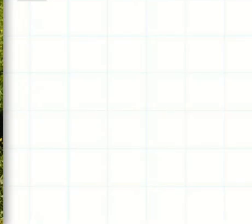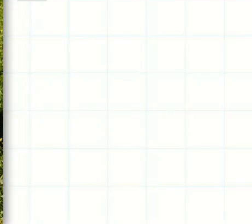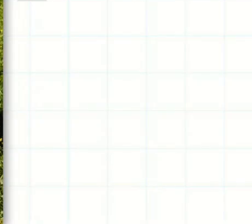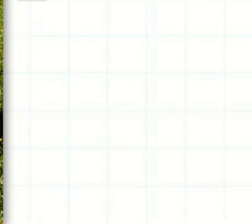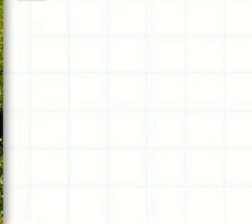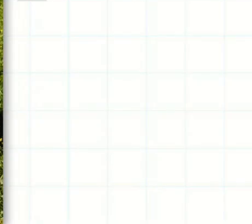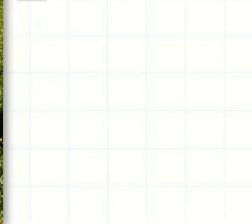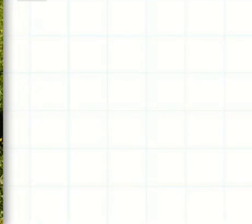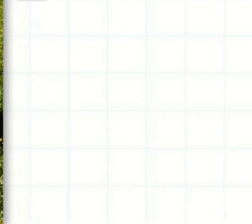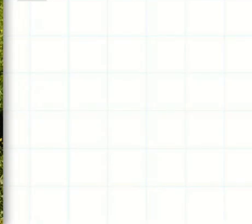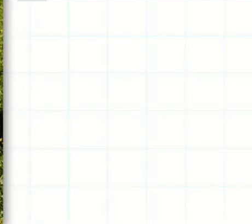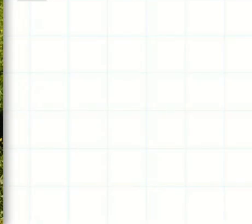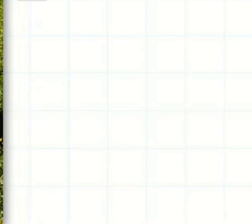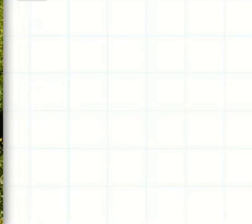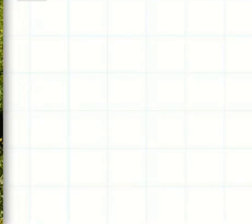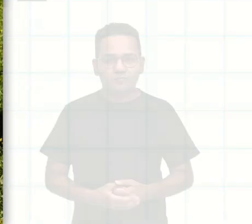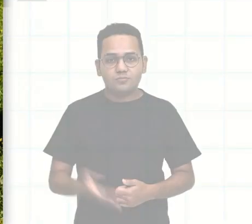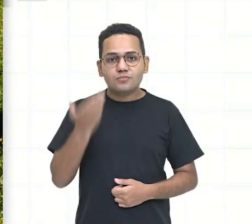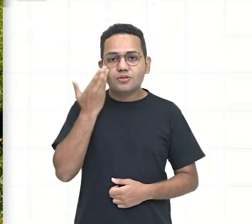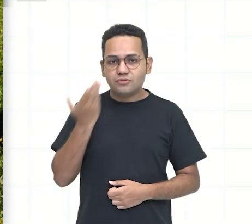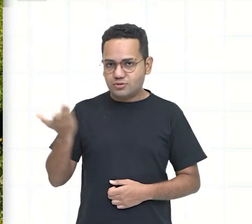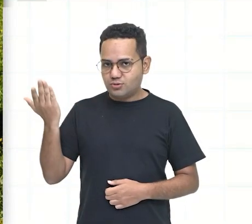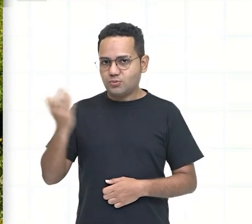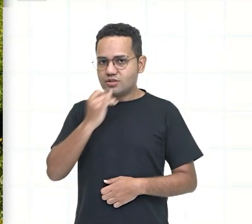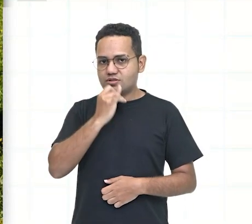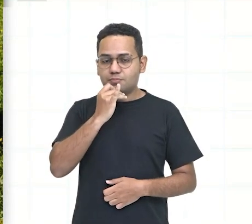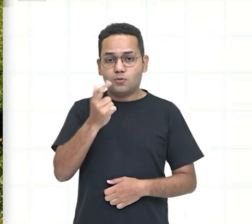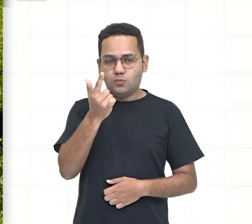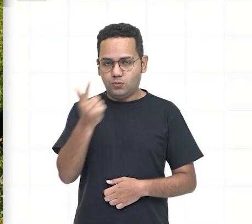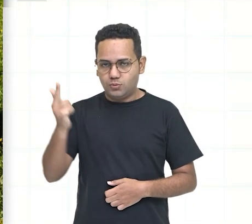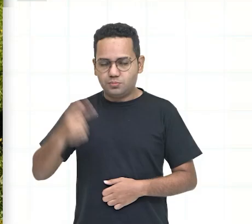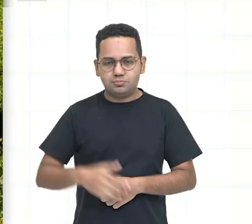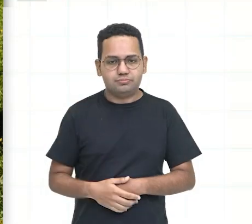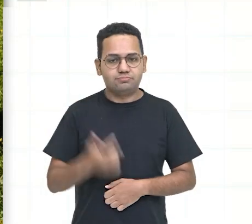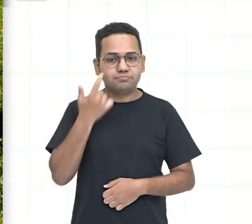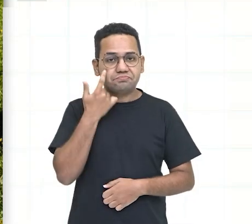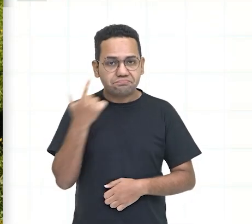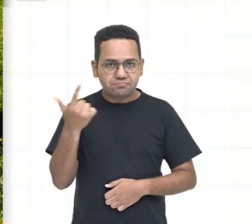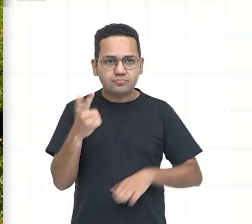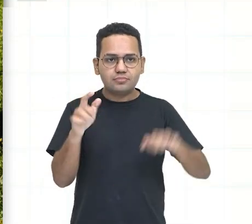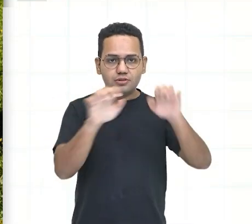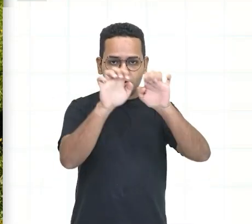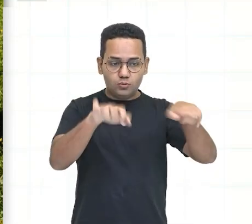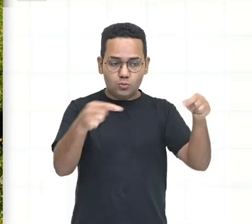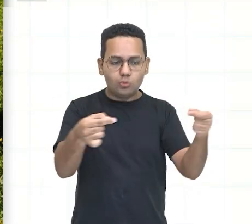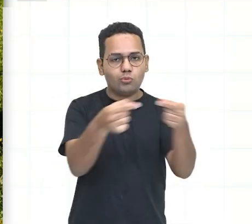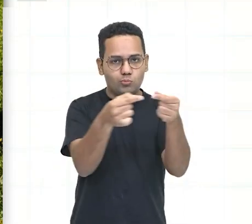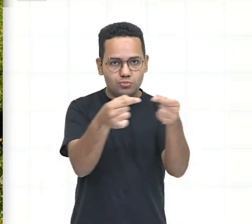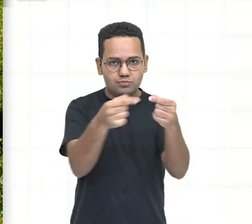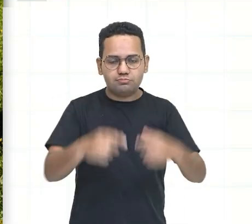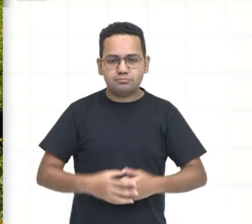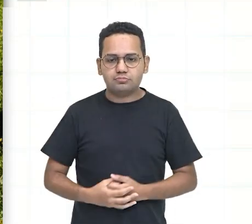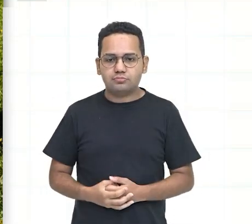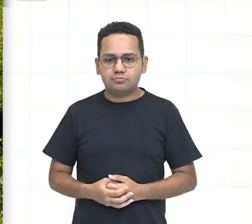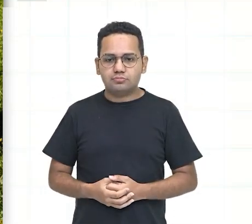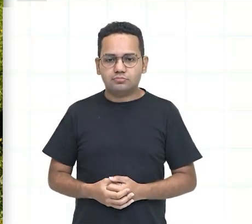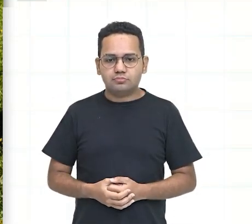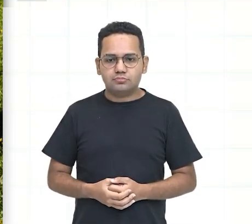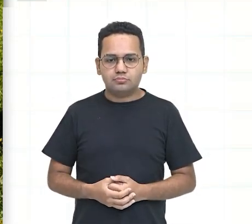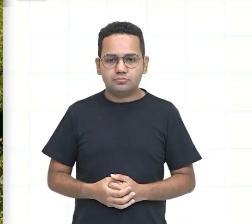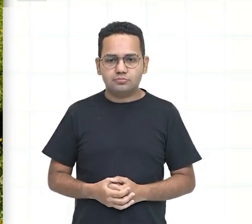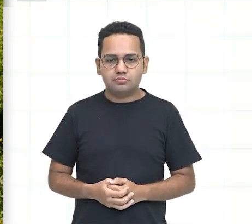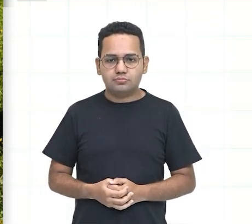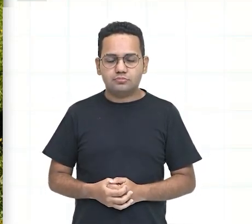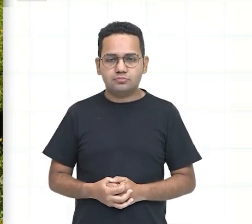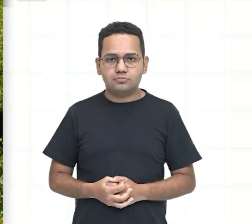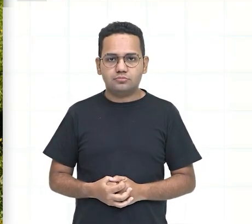If mais simple past, mais modal verb, mais infinitive. Então essa é a estrutura. E aí nós temos o seguinte exemplo.